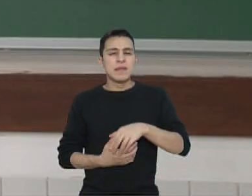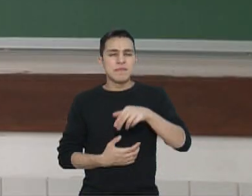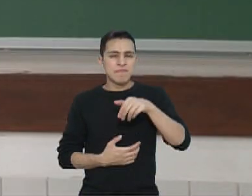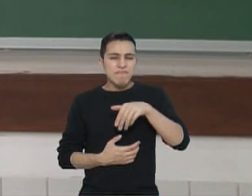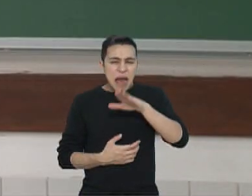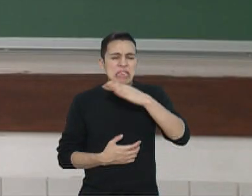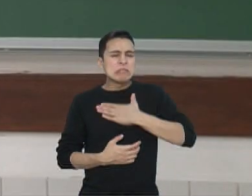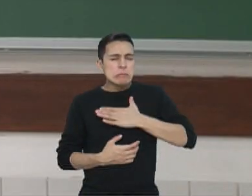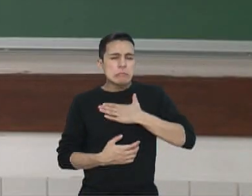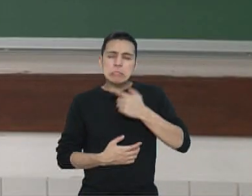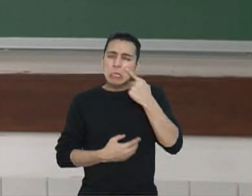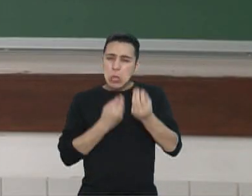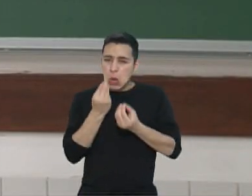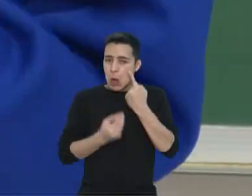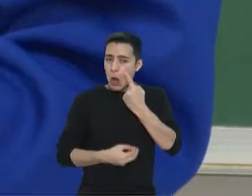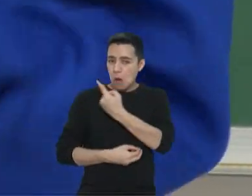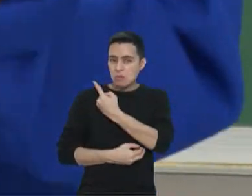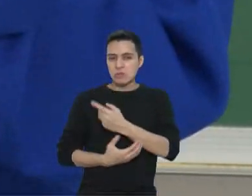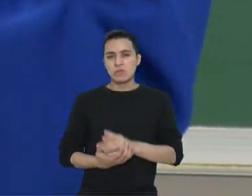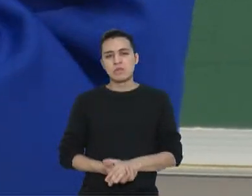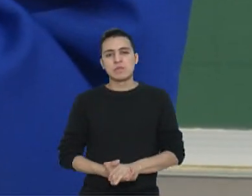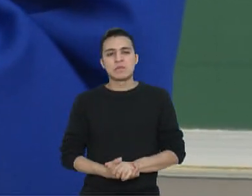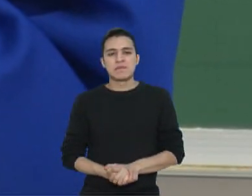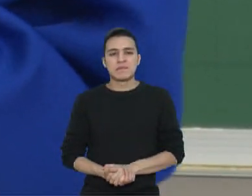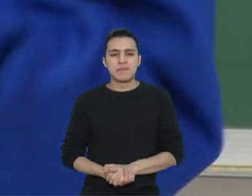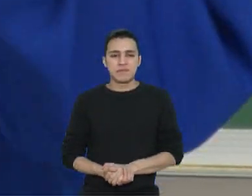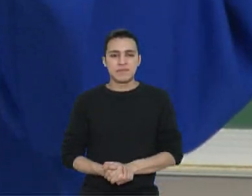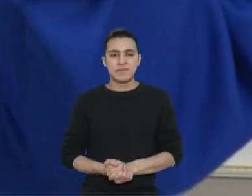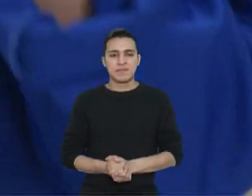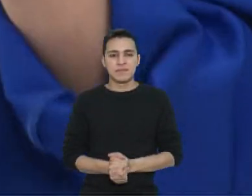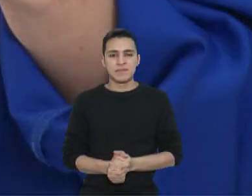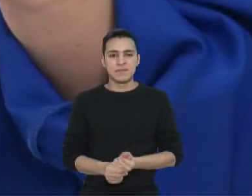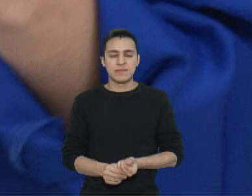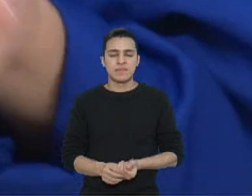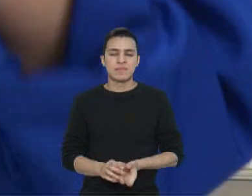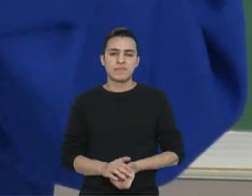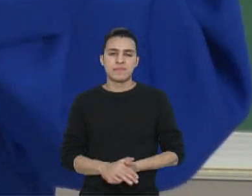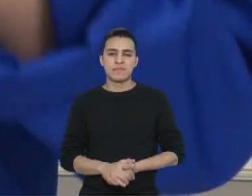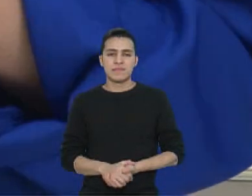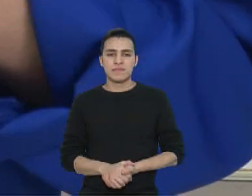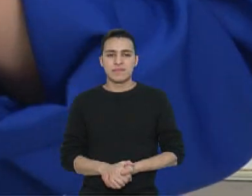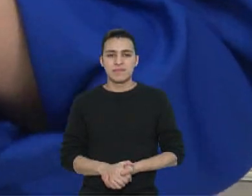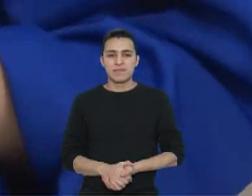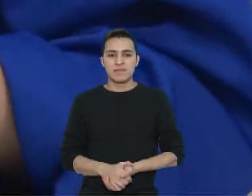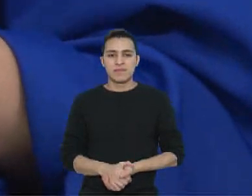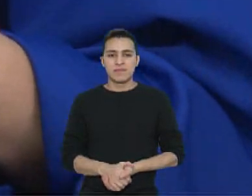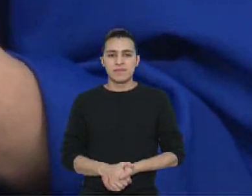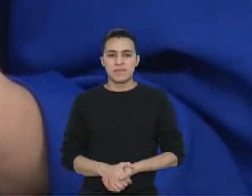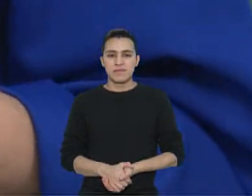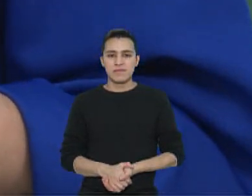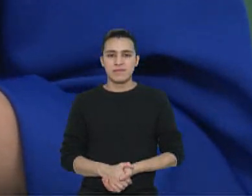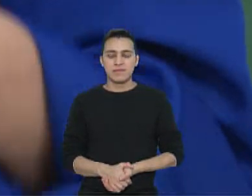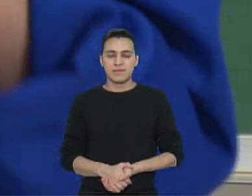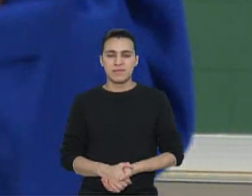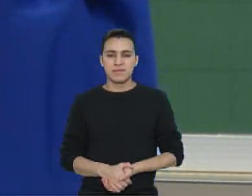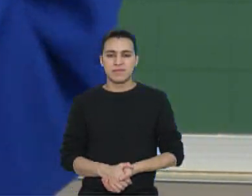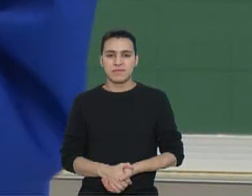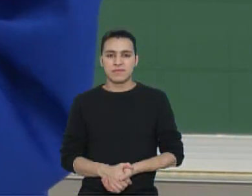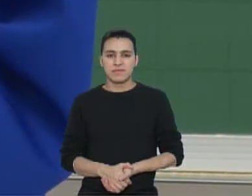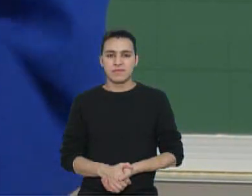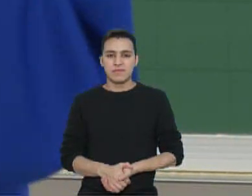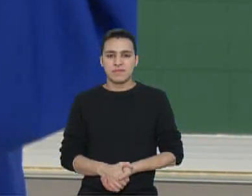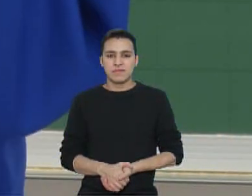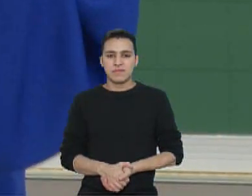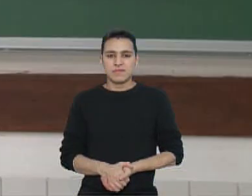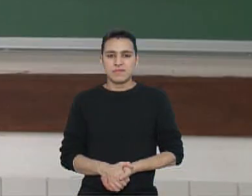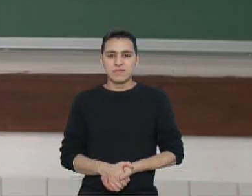lento, bem devagar. Tá, tá, tá, tá, tá,